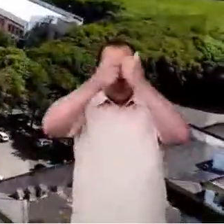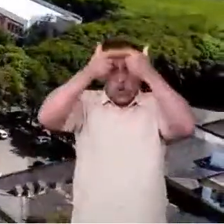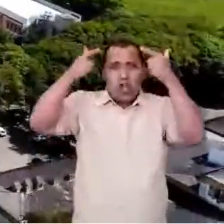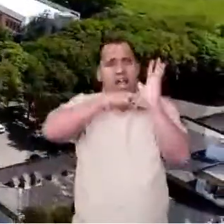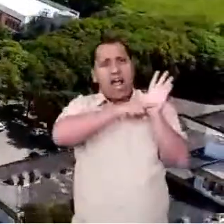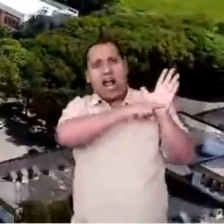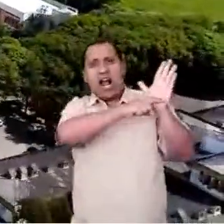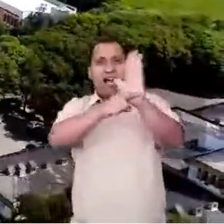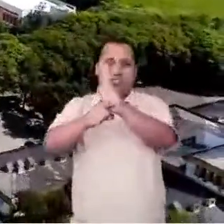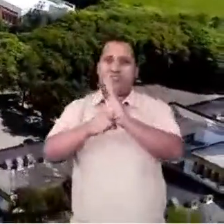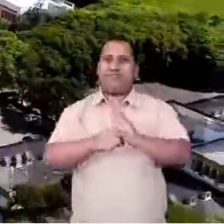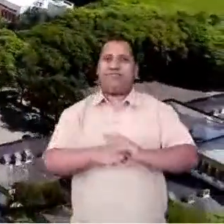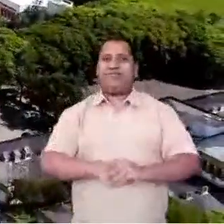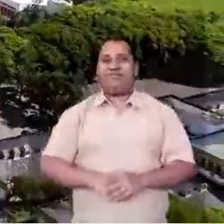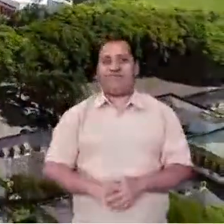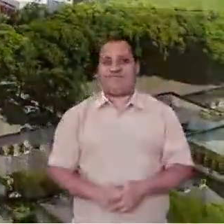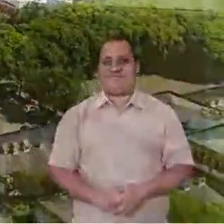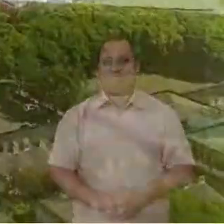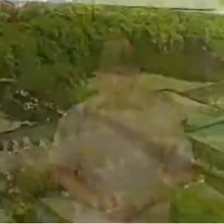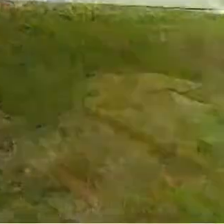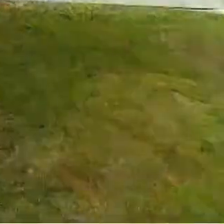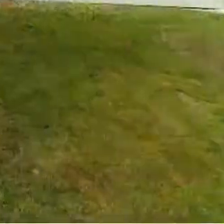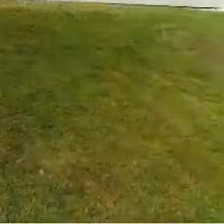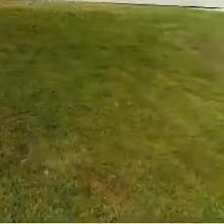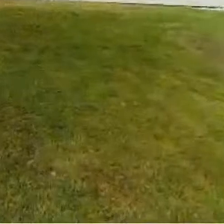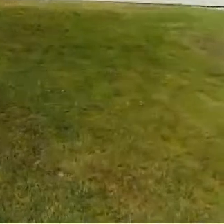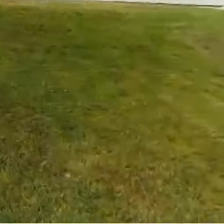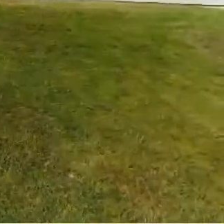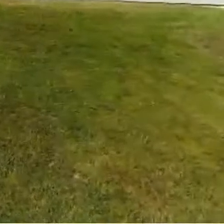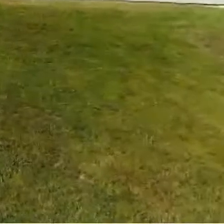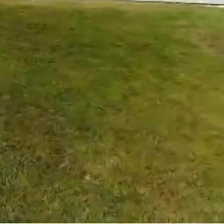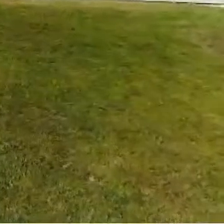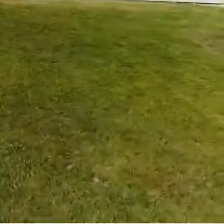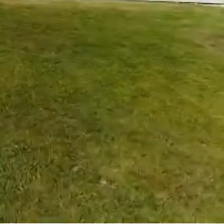o conhecimento além de seus próprios limites.